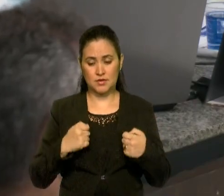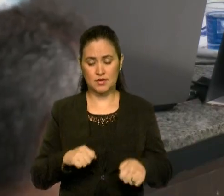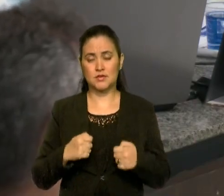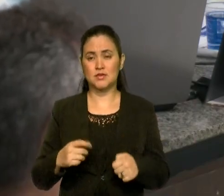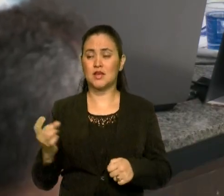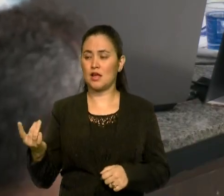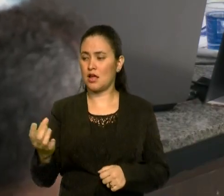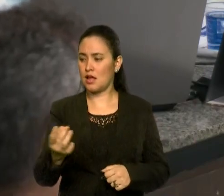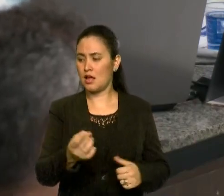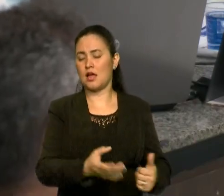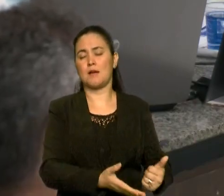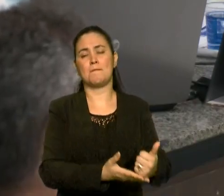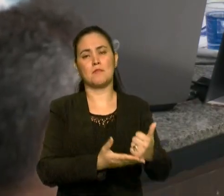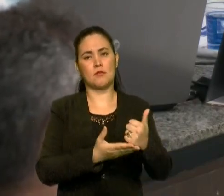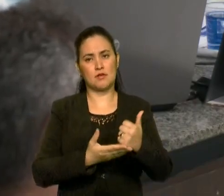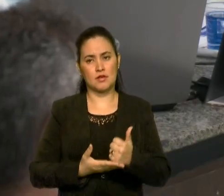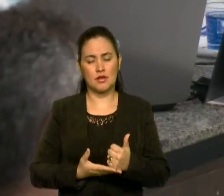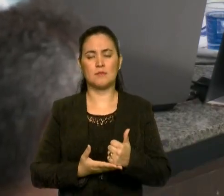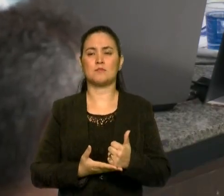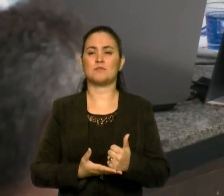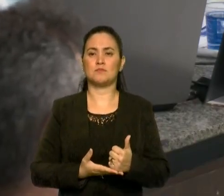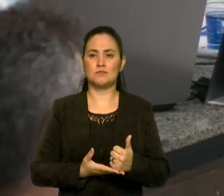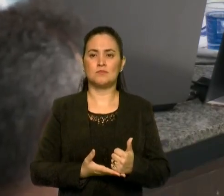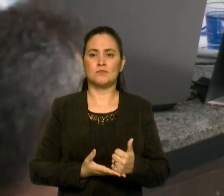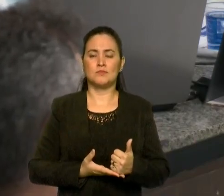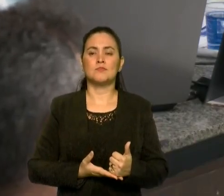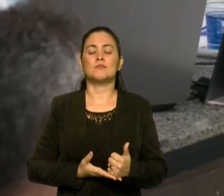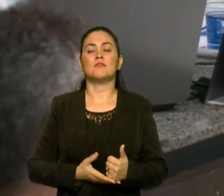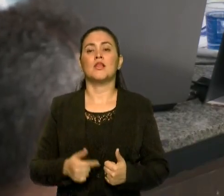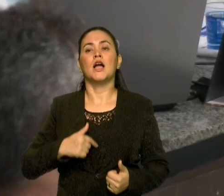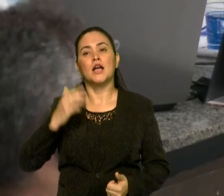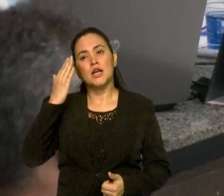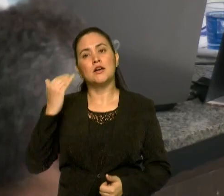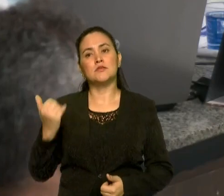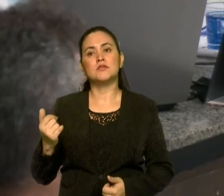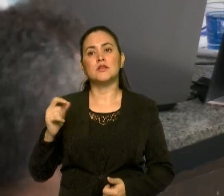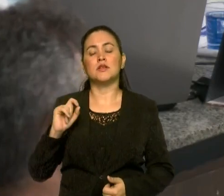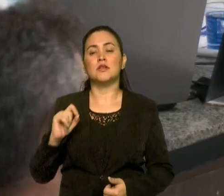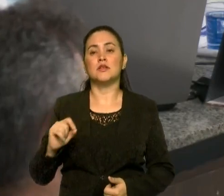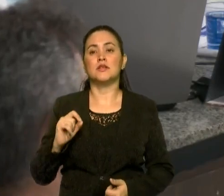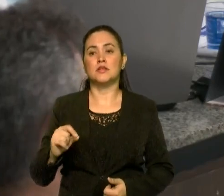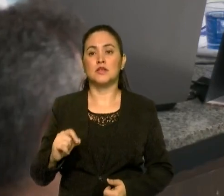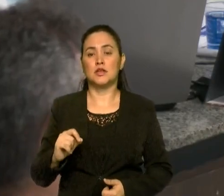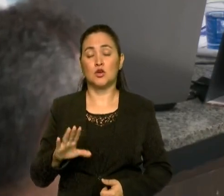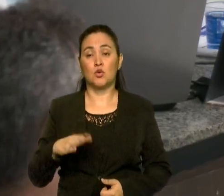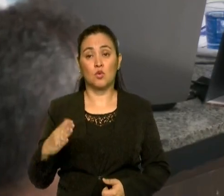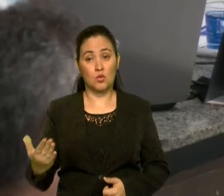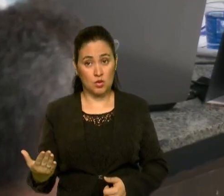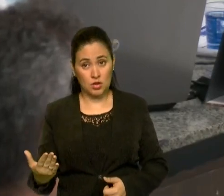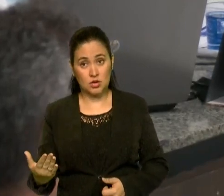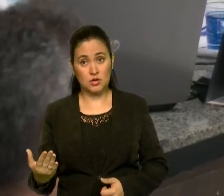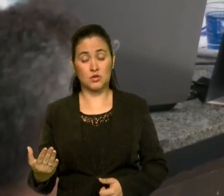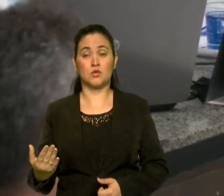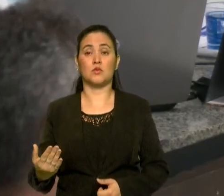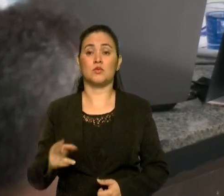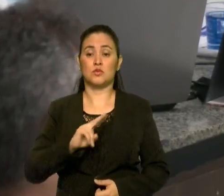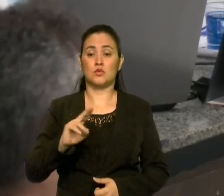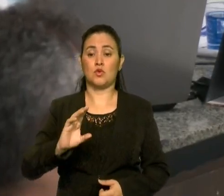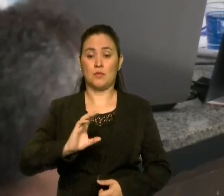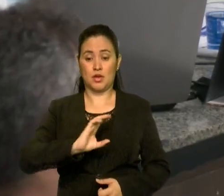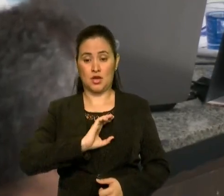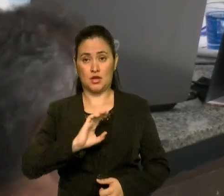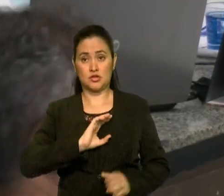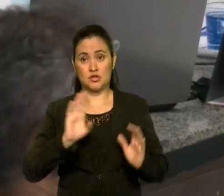um dos senhores, de cada uma das senhoras, e eu tenho certeza absoluta que quando o nome de Caxias chegar na Assembleia Legislativa do